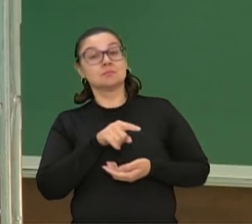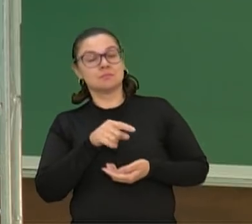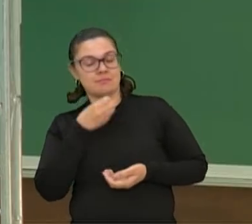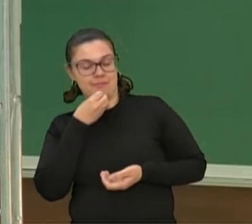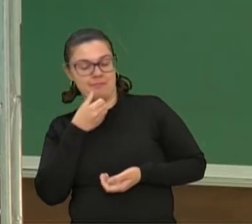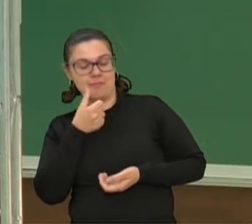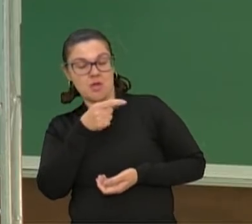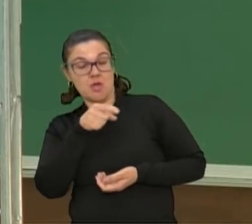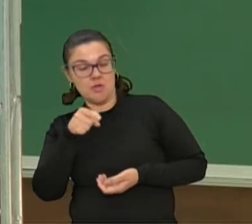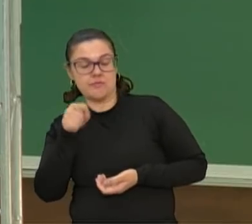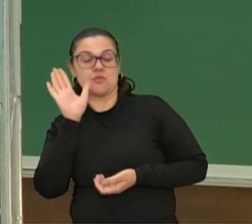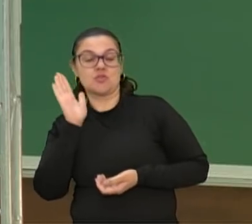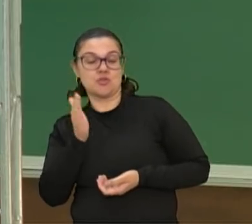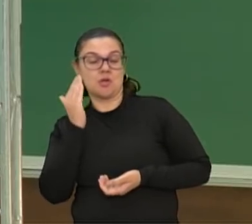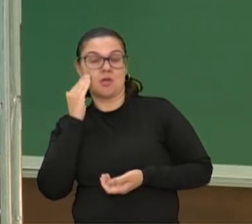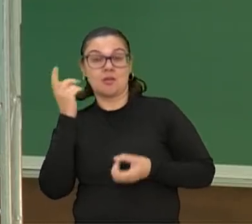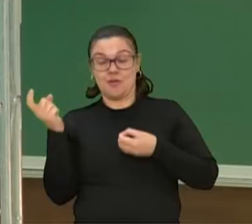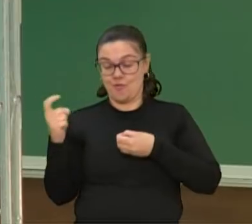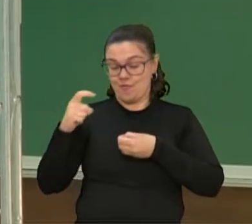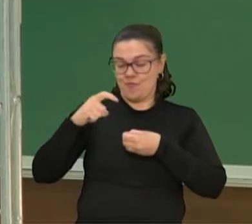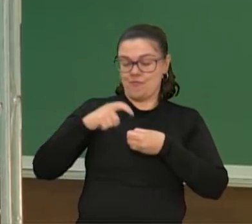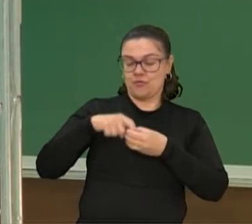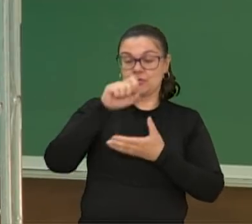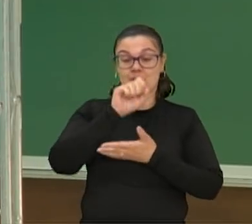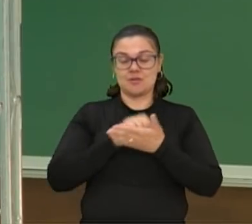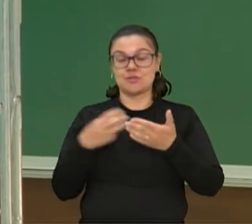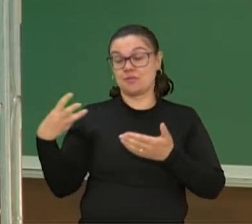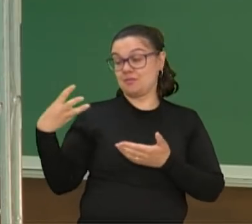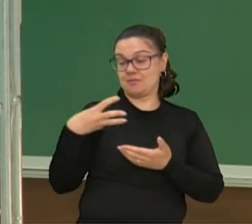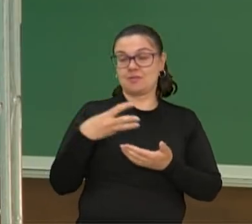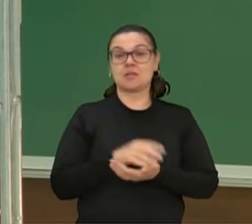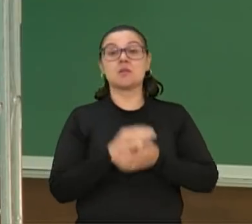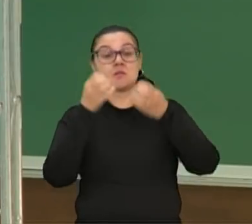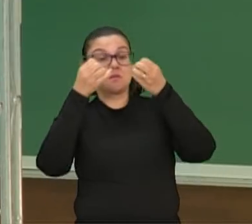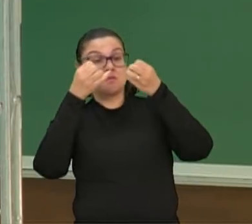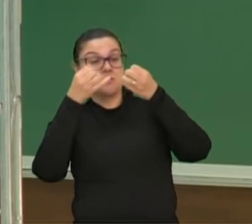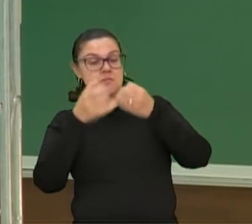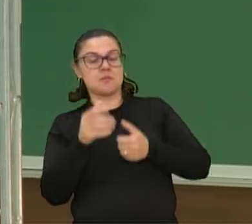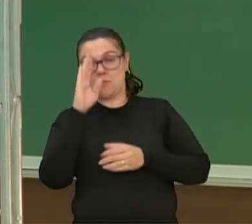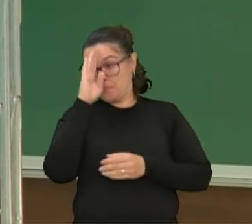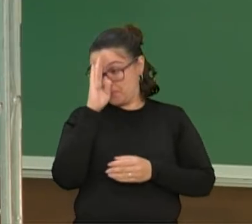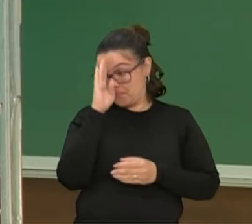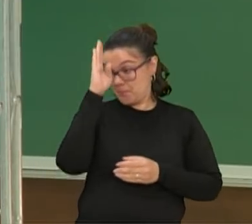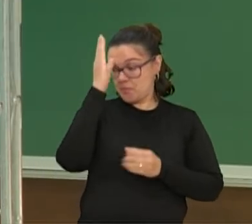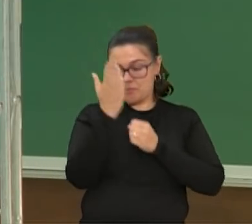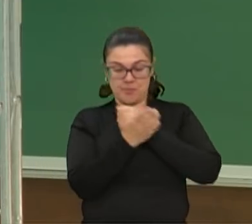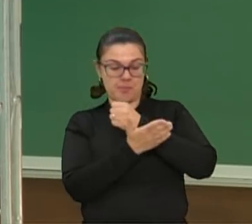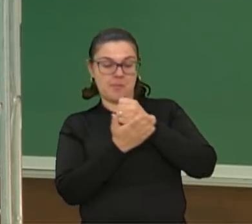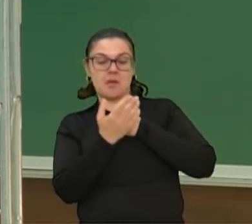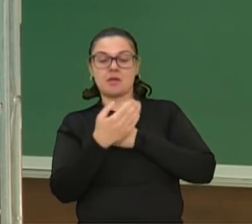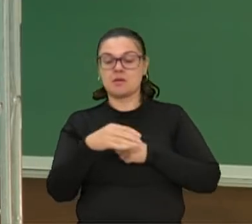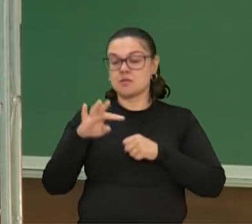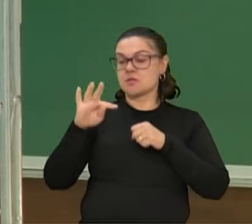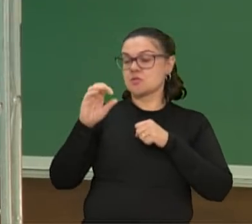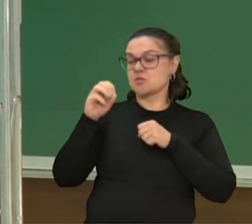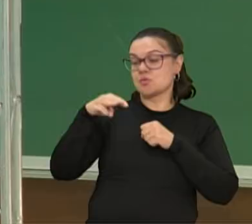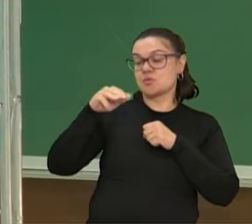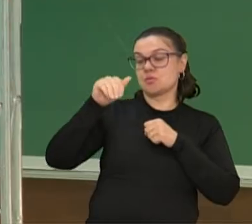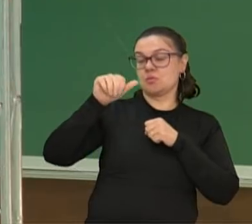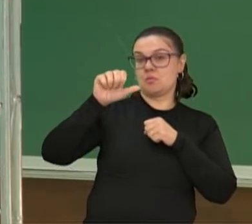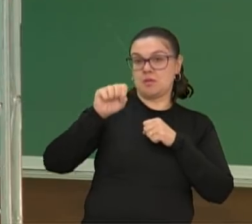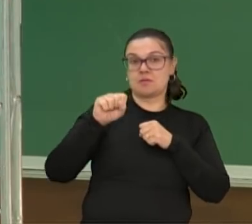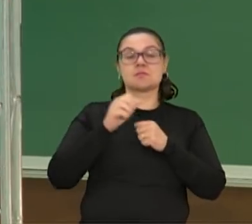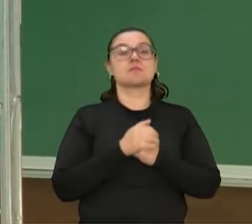Muito bem, vamos voltar para esse exercício 3. Explica um dos princípios básicos de Tomás de